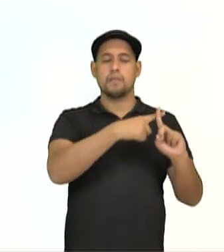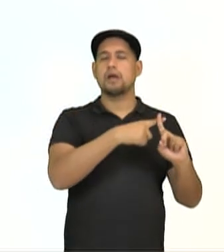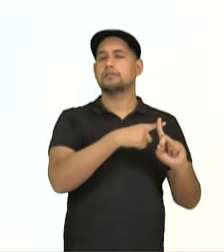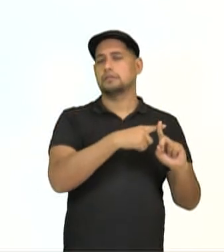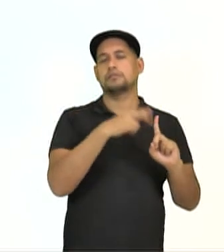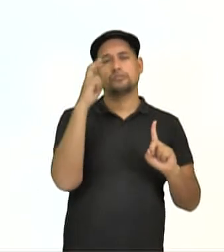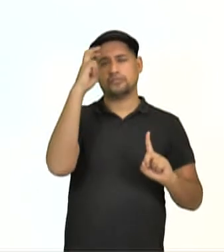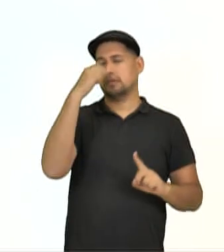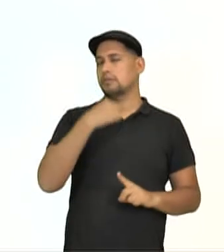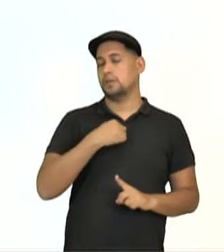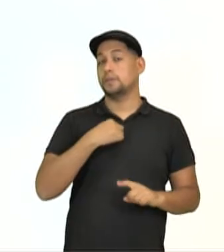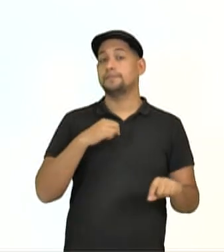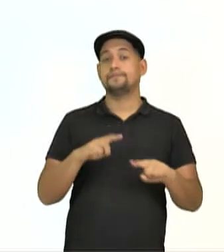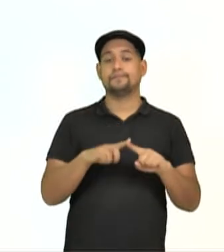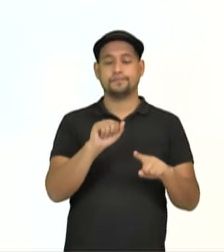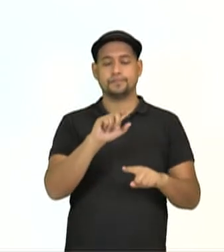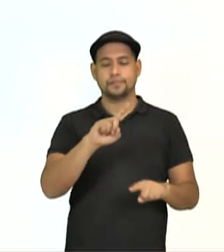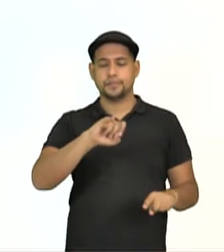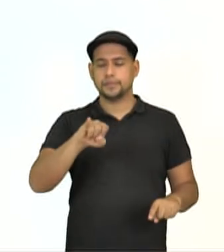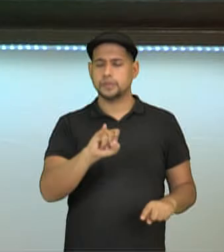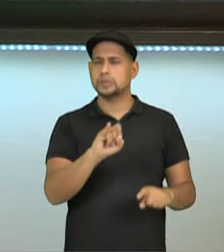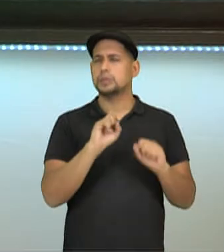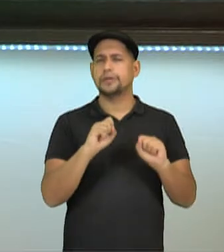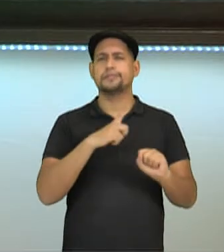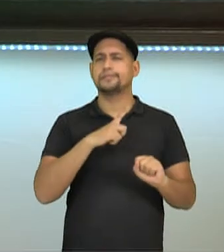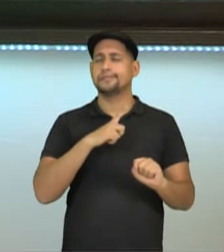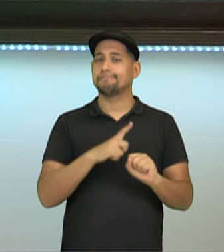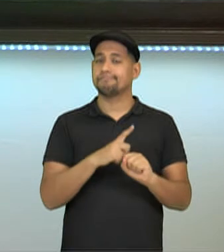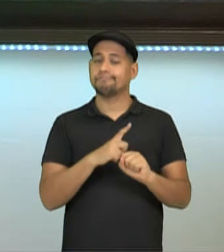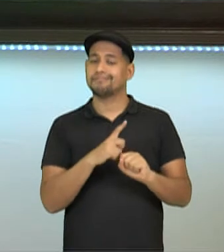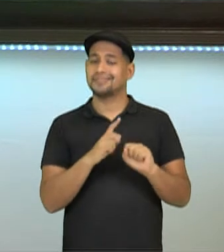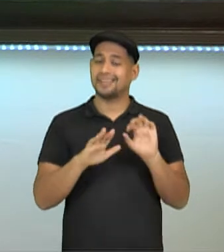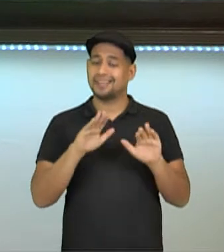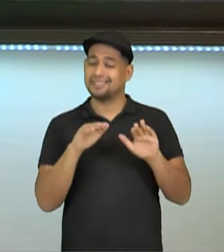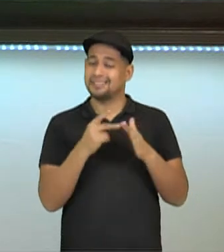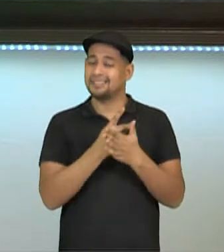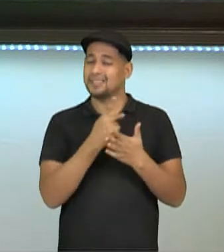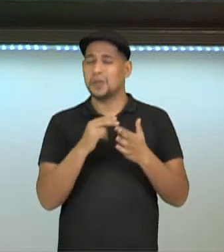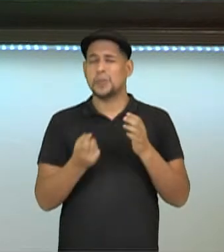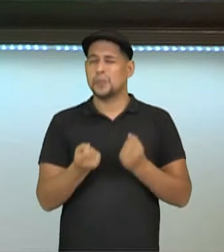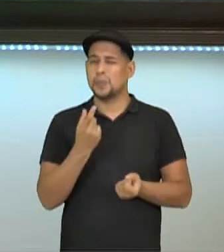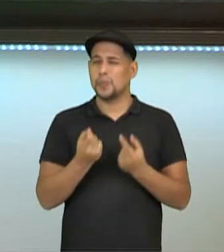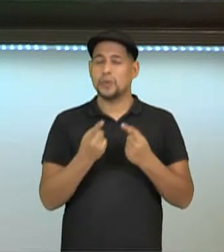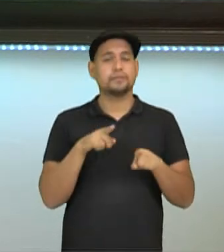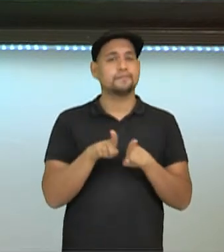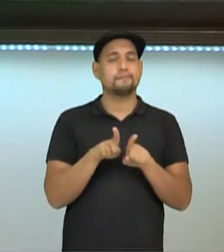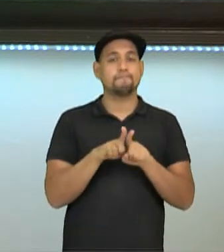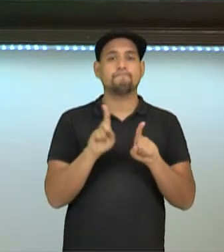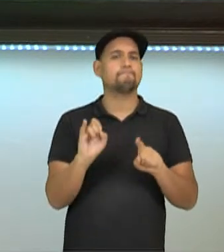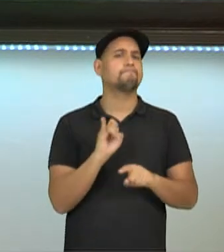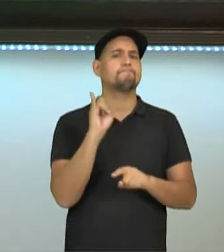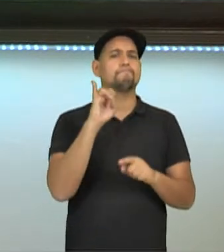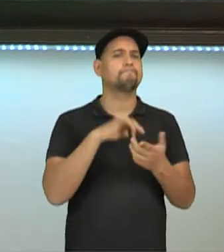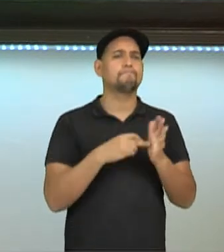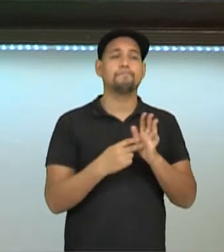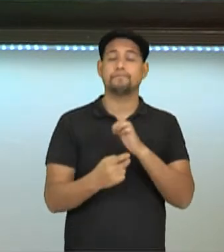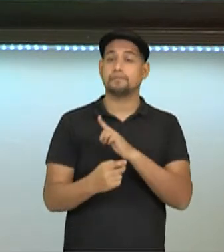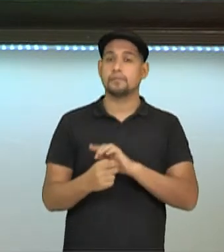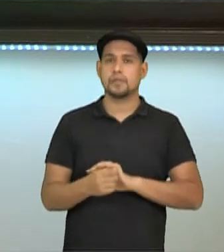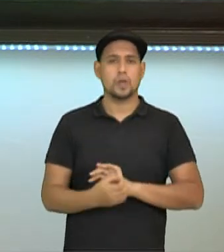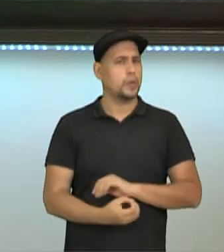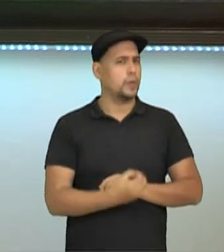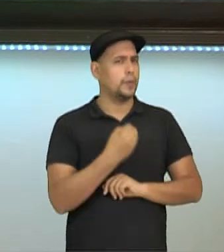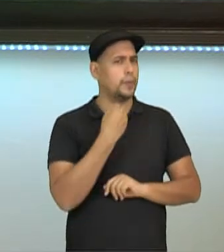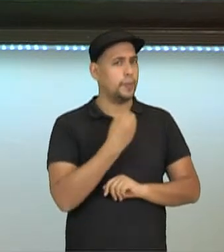eu. Os adjetivos podem ser ainda irregulares e são pouquíssimos casos, mas são esses os mais importantes. Good, que é